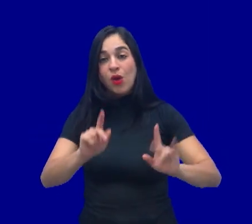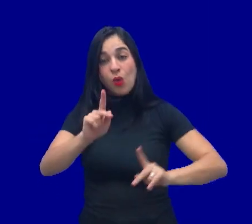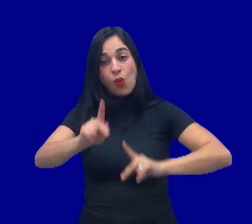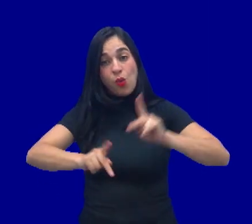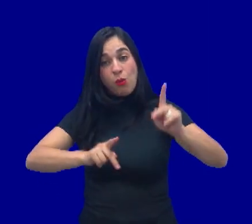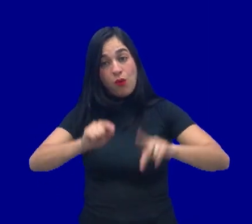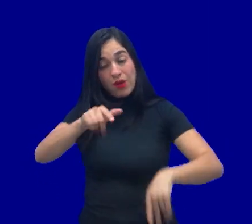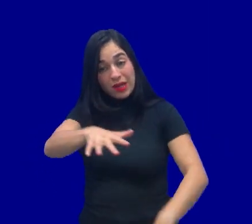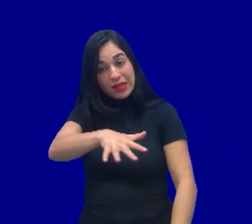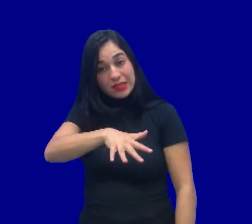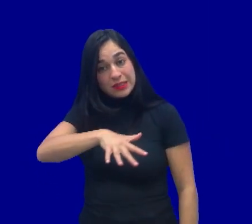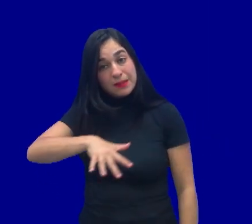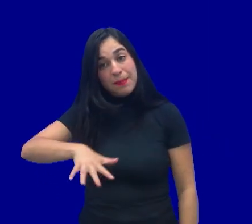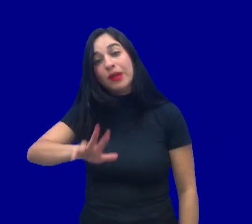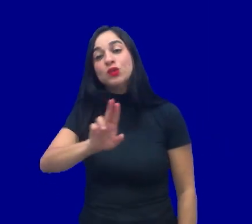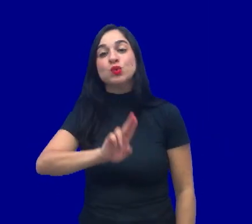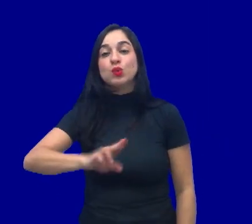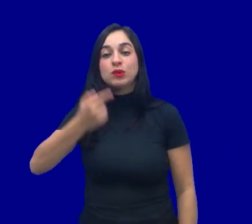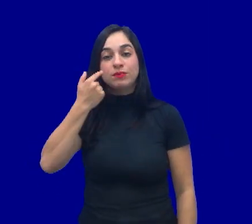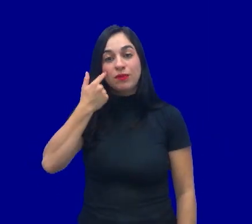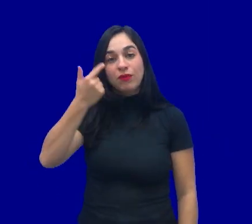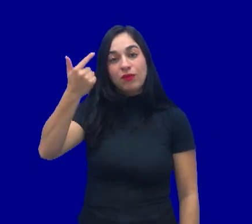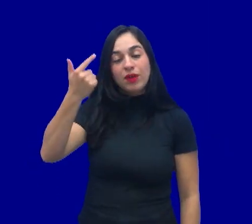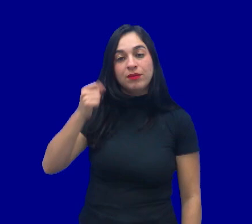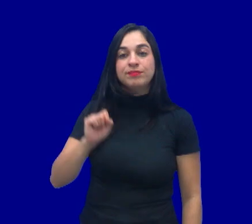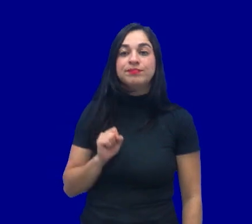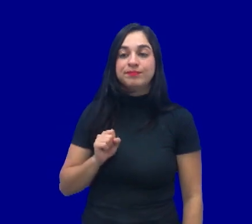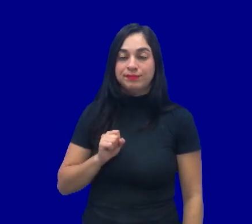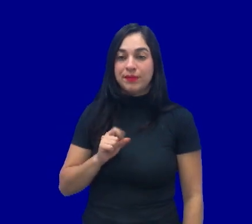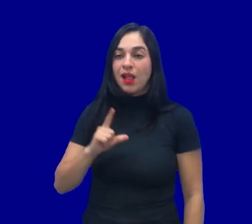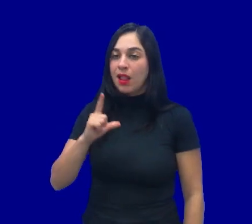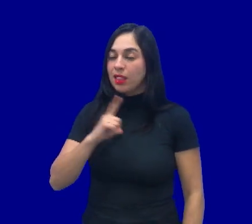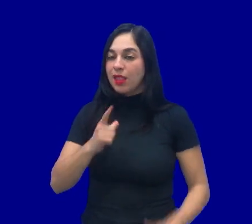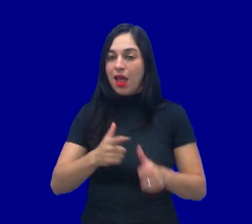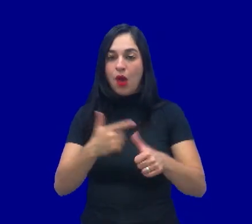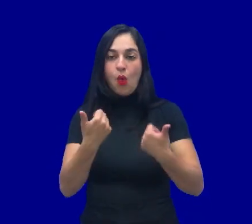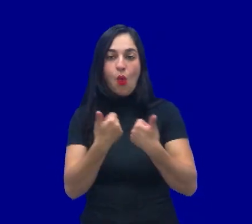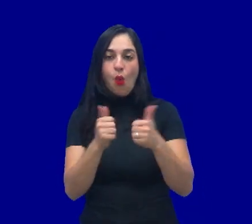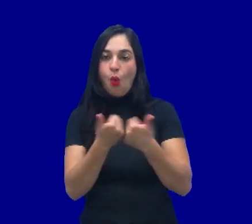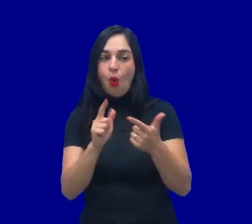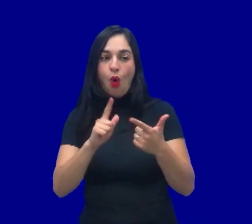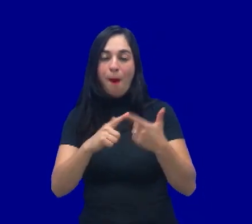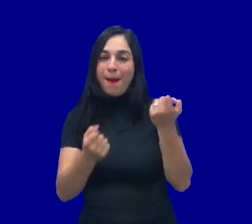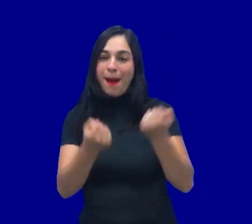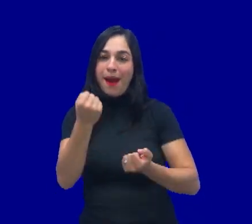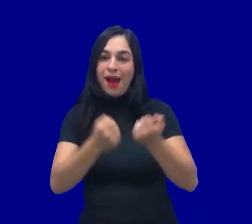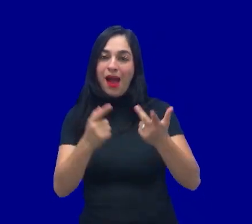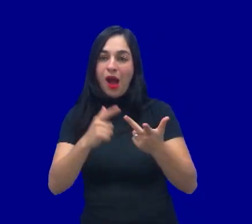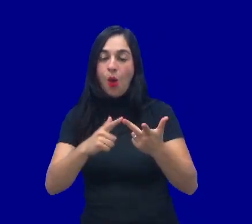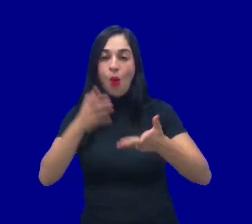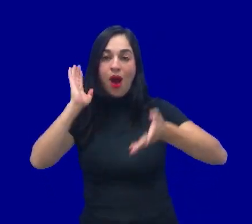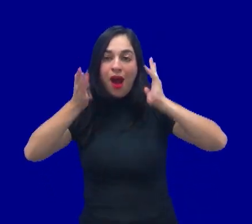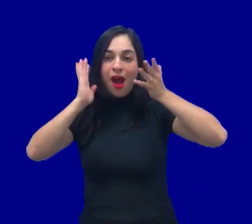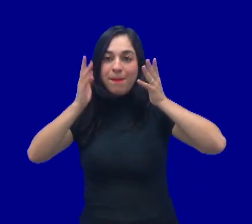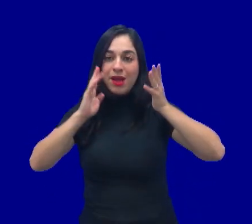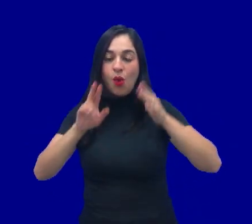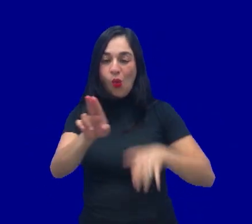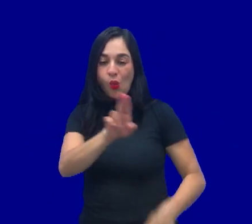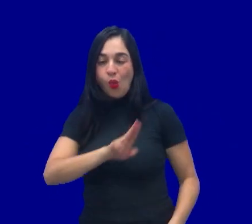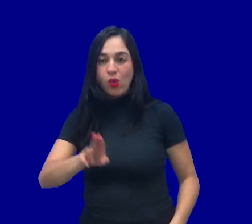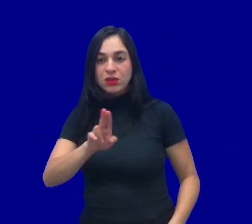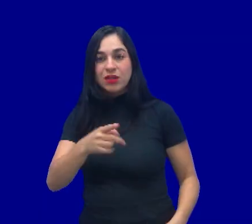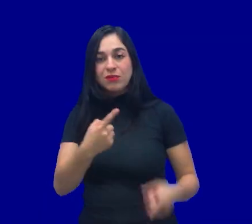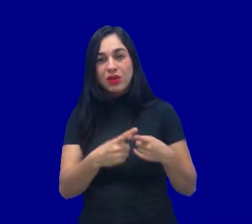espaço. E agora, dá uma olhada na imagem. Ônibus, caminhão, carro, eles invadem porque não há espaço para uma